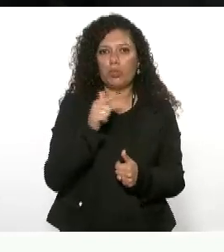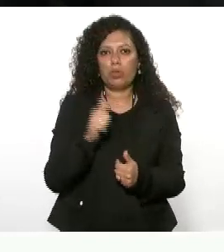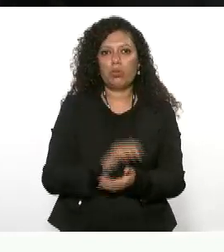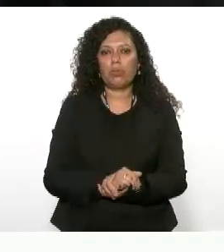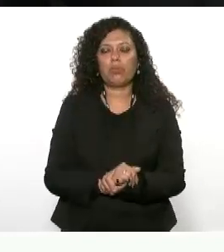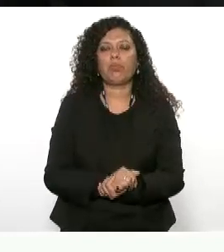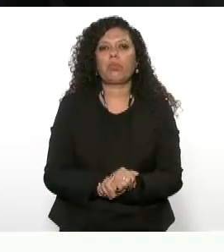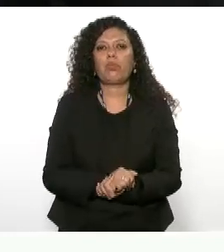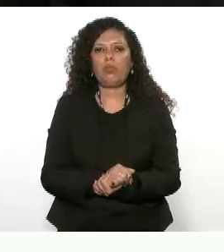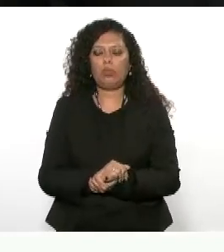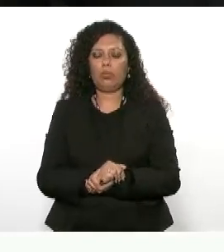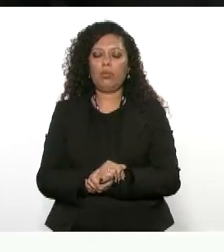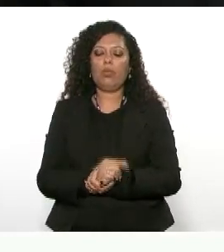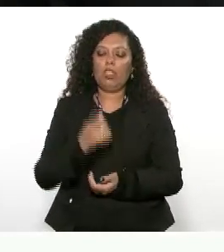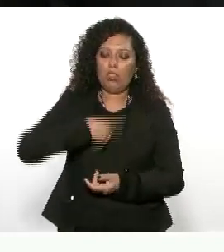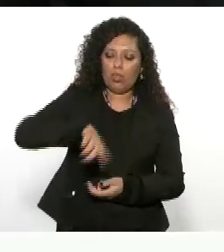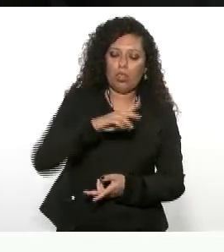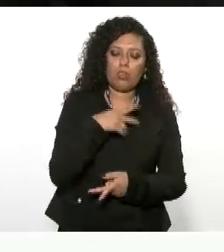a gente